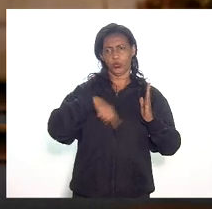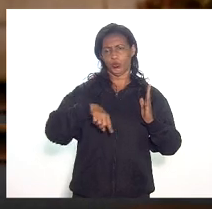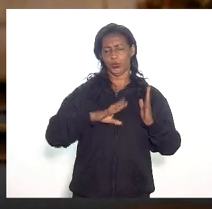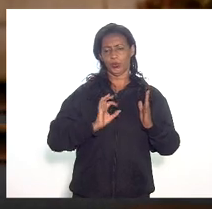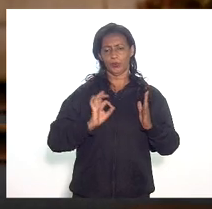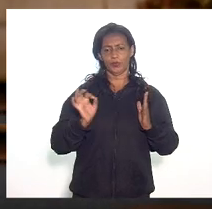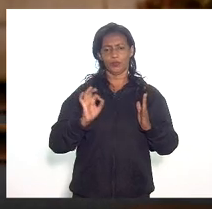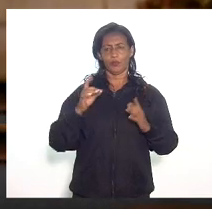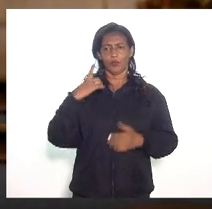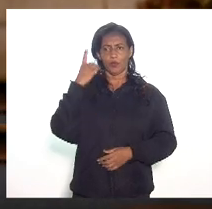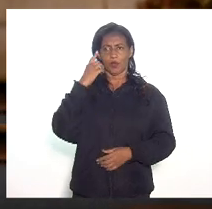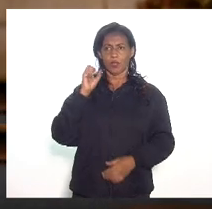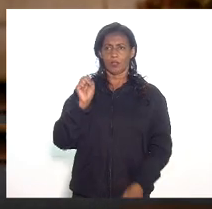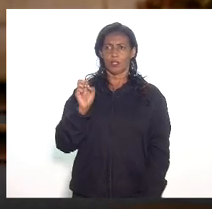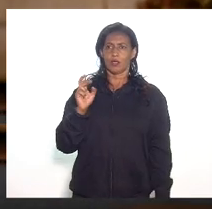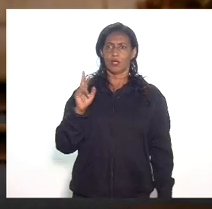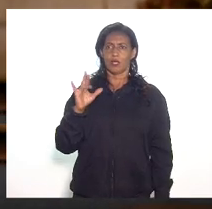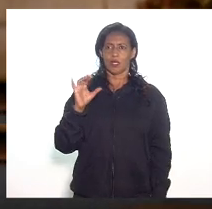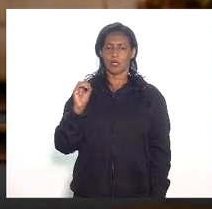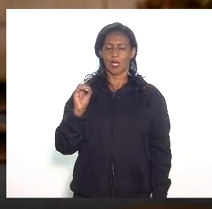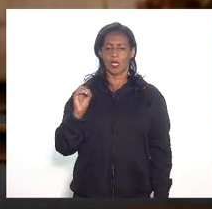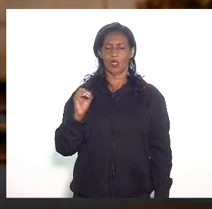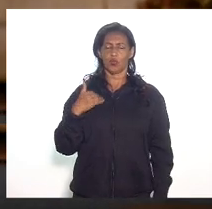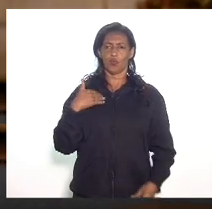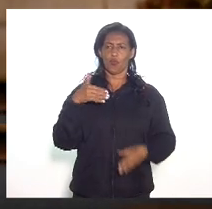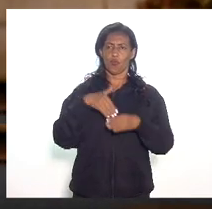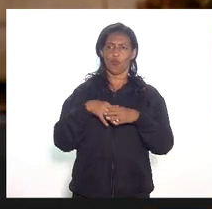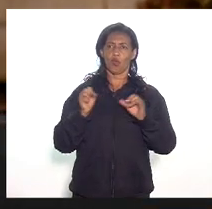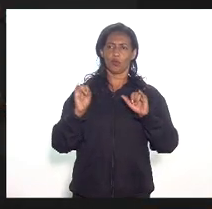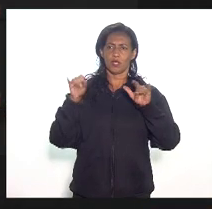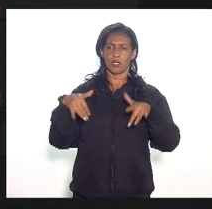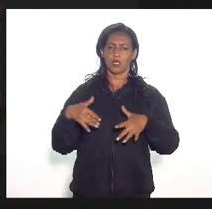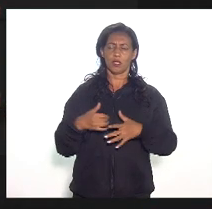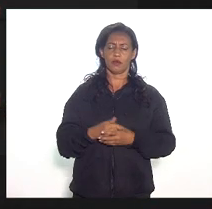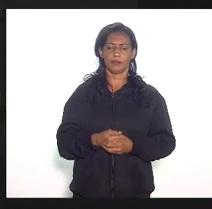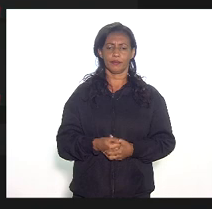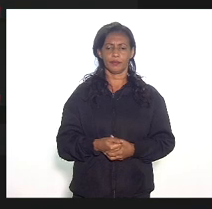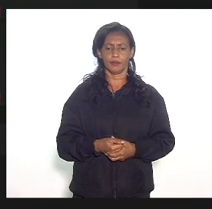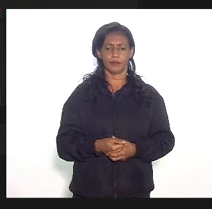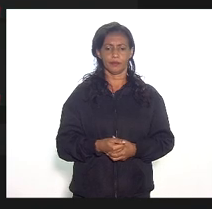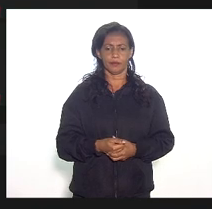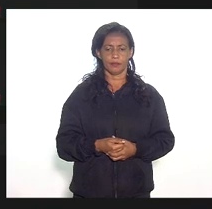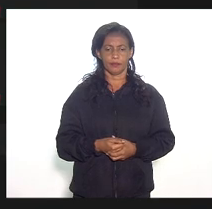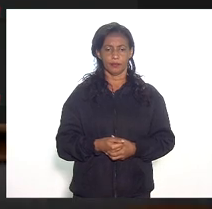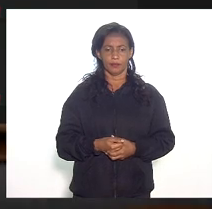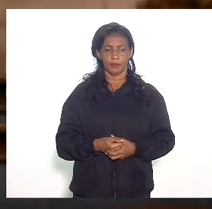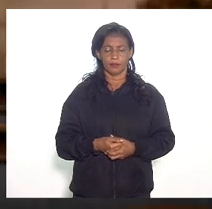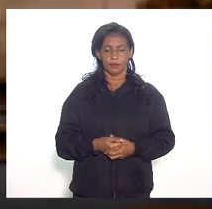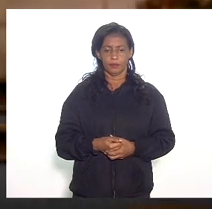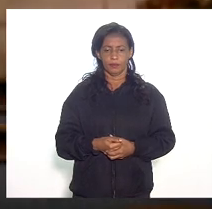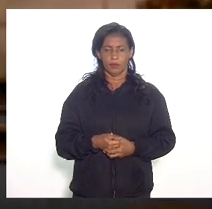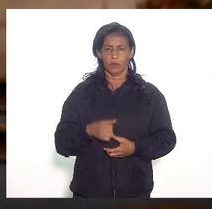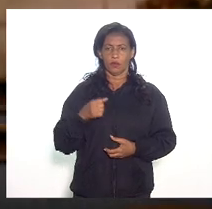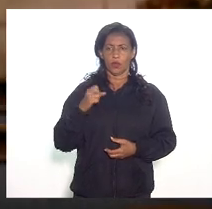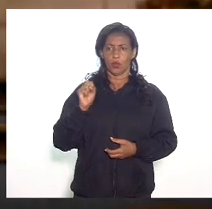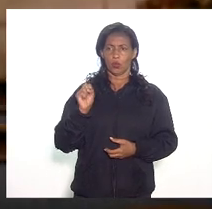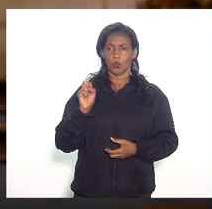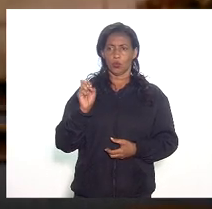Fernandes voto sim senhor presidente deputado subtenente Bernardo